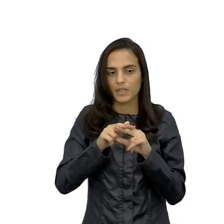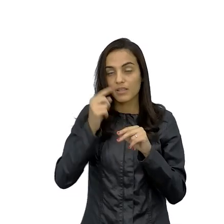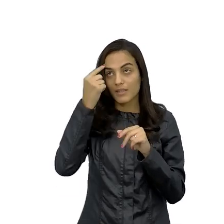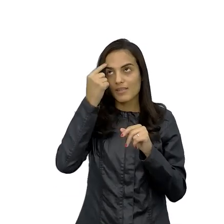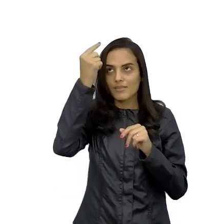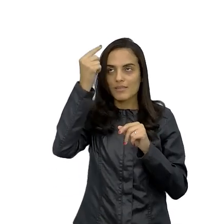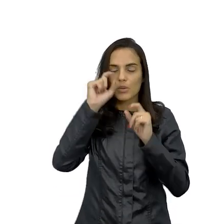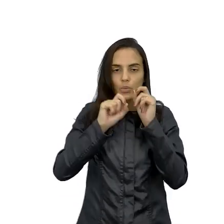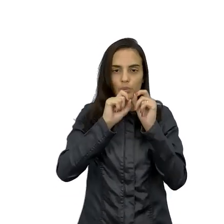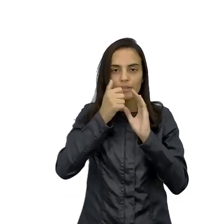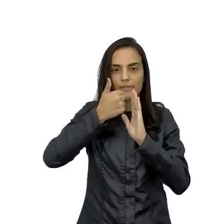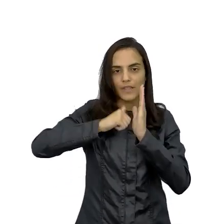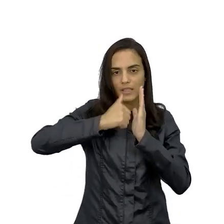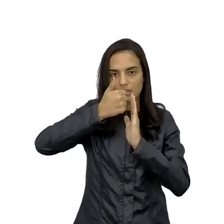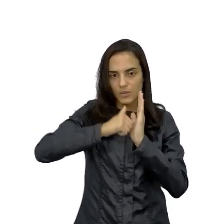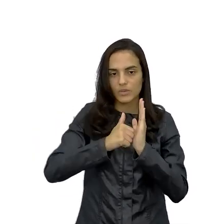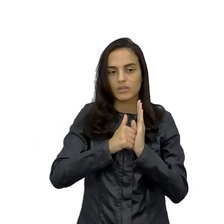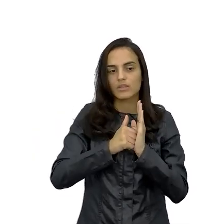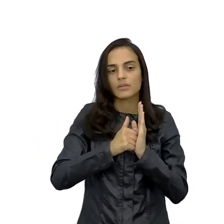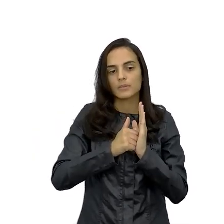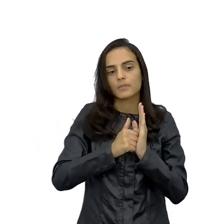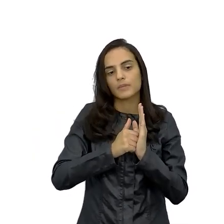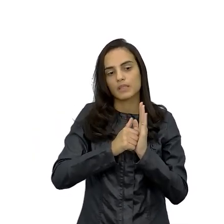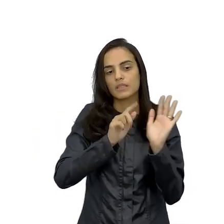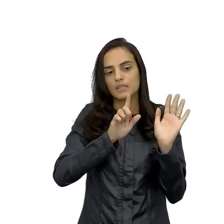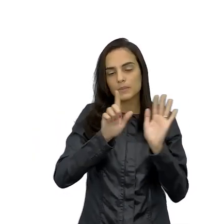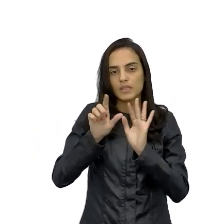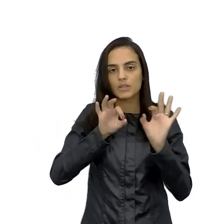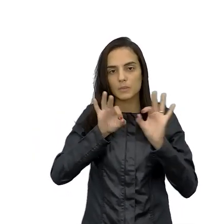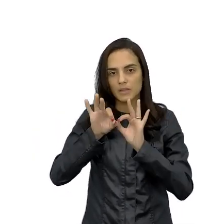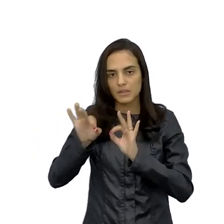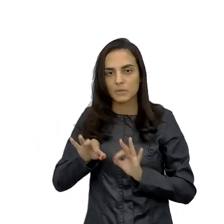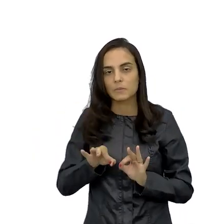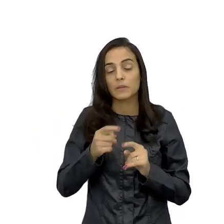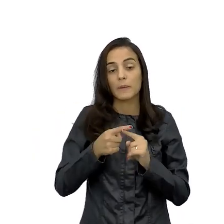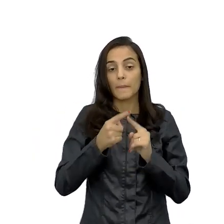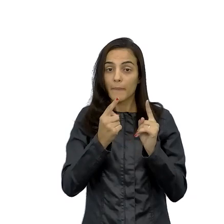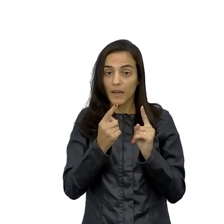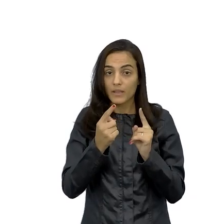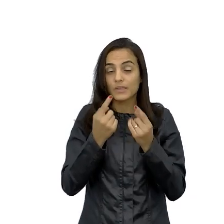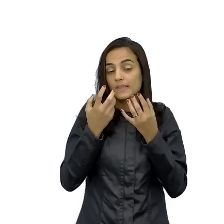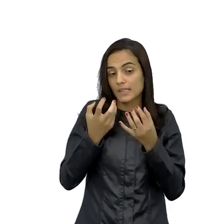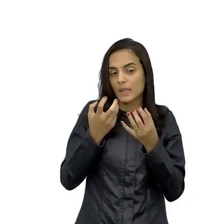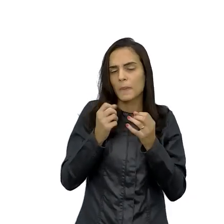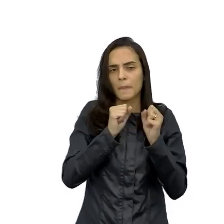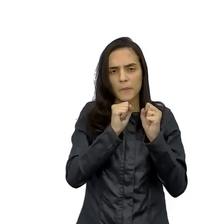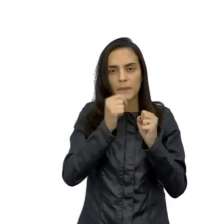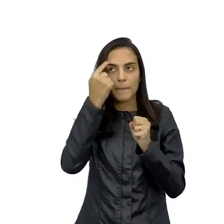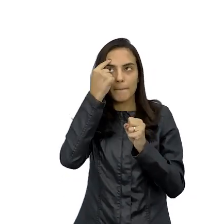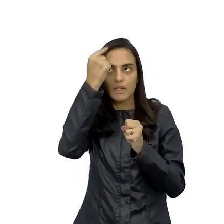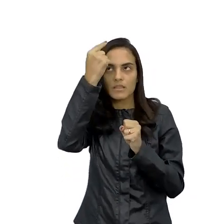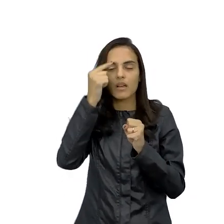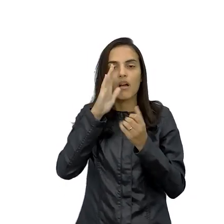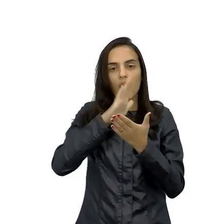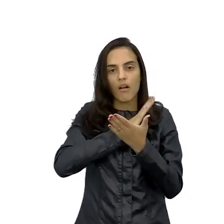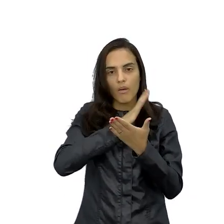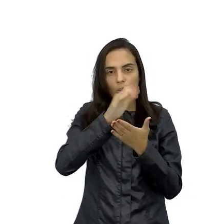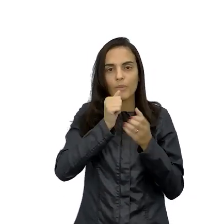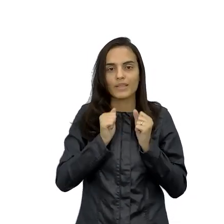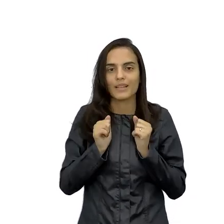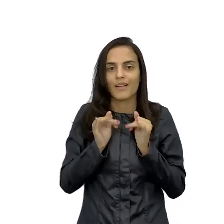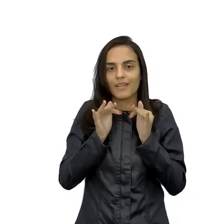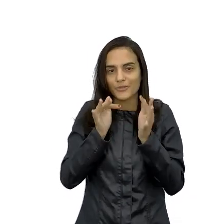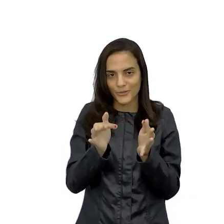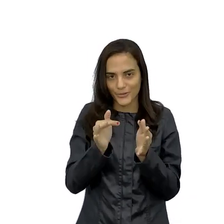ideia das avaliações da semana de planejamento, mas com o intuito da gente já poder pensar algumas